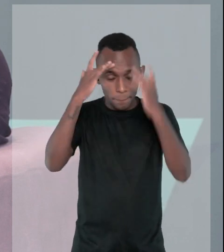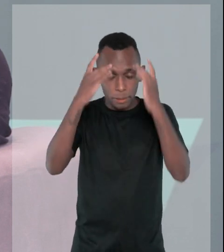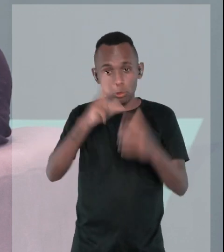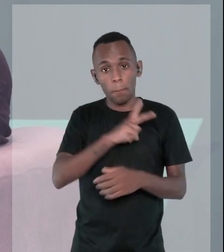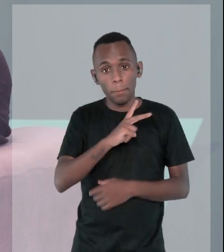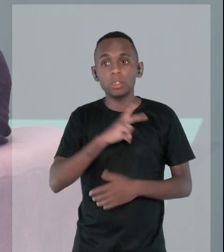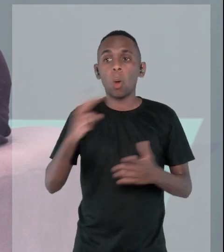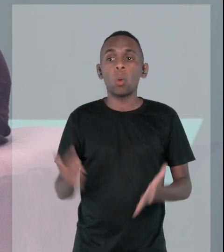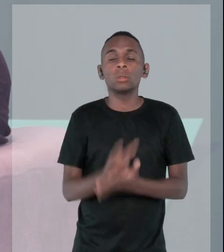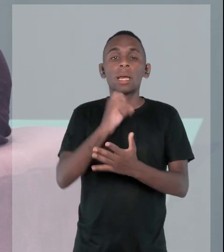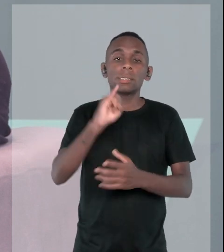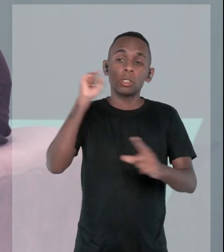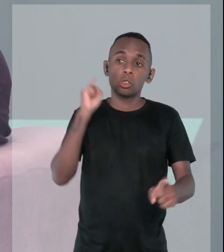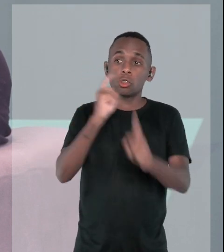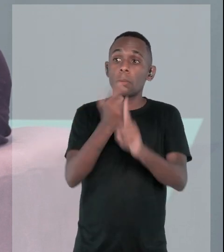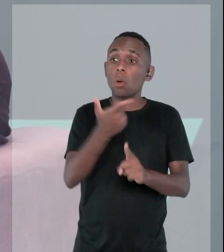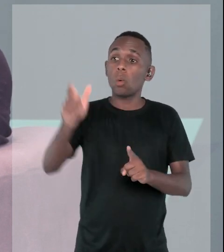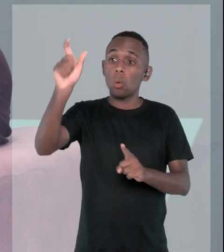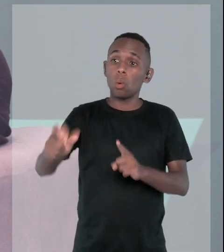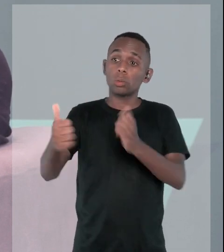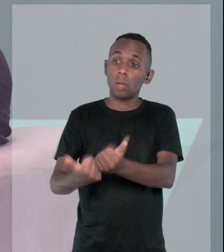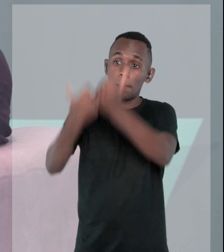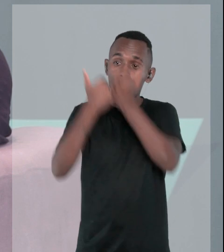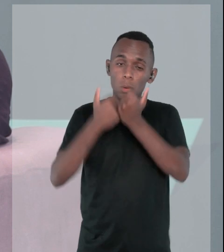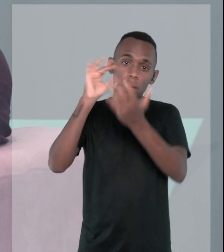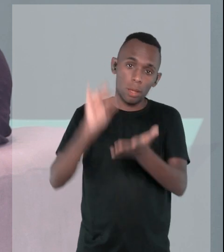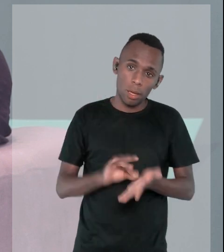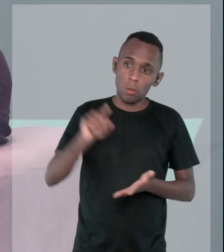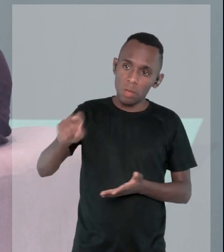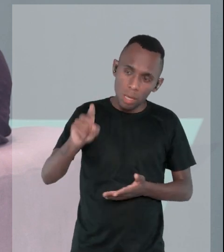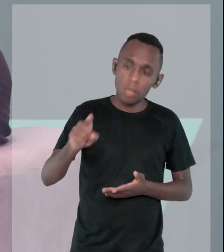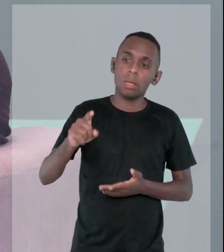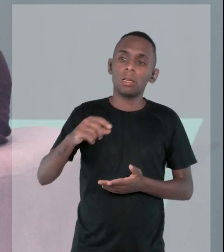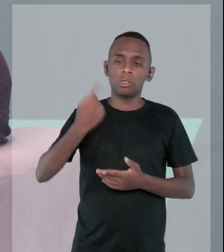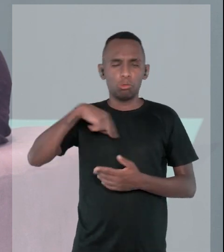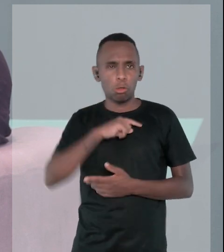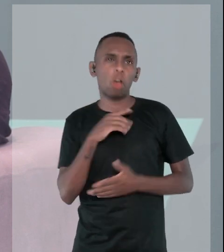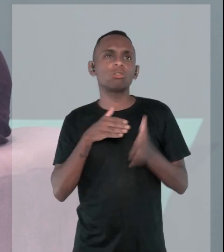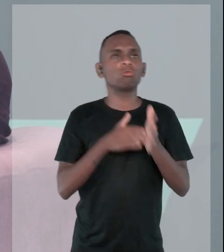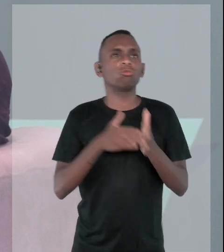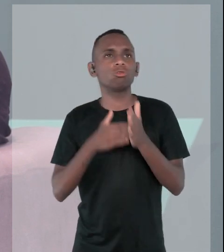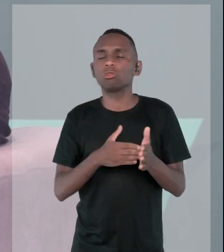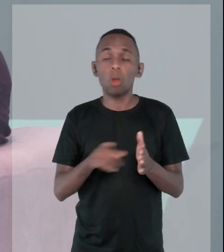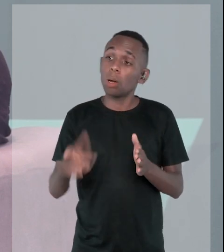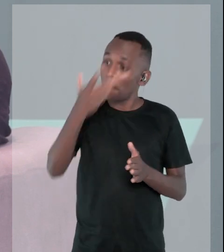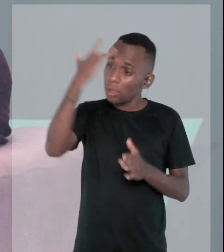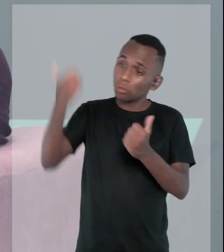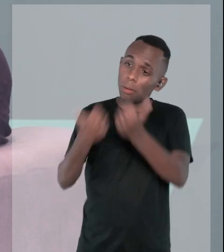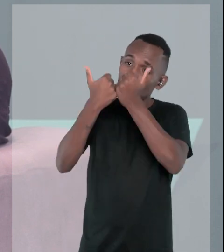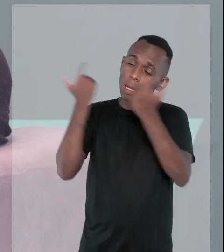acontece quando a gente descobre que o outro é que nos salva de nós mesmos, né? Do nosso ego, das nossas crenças limitantes e tal.